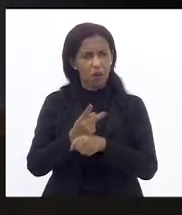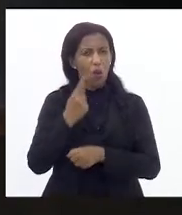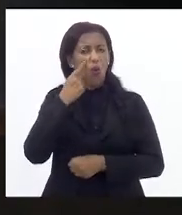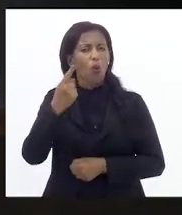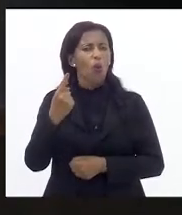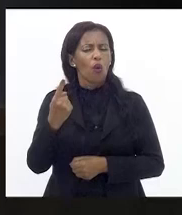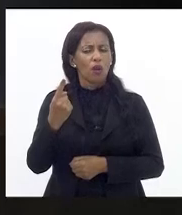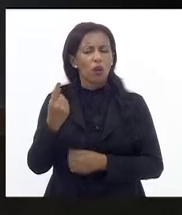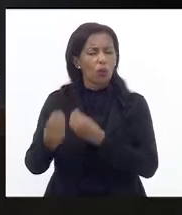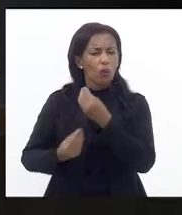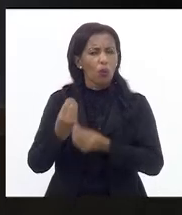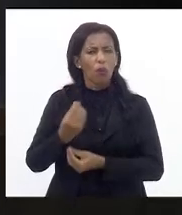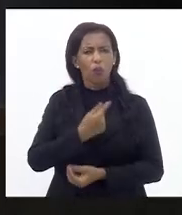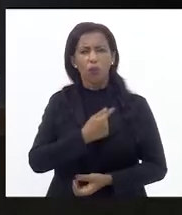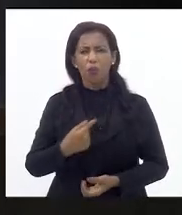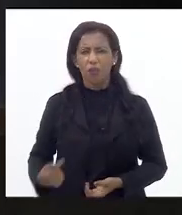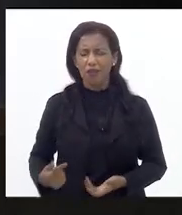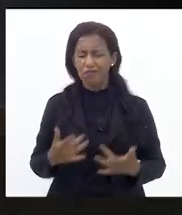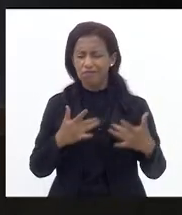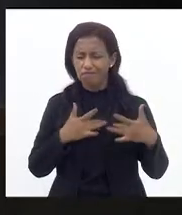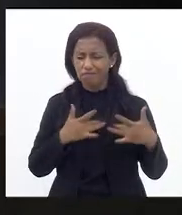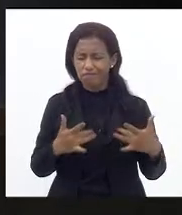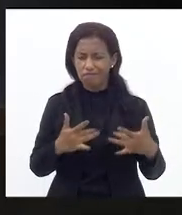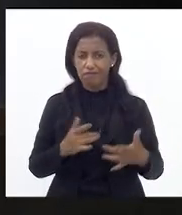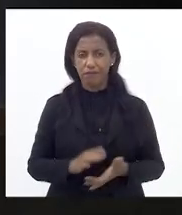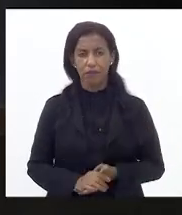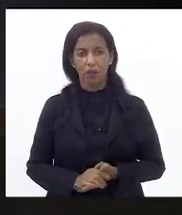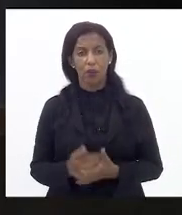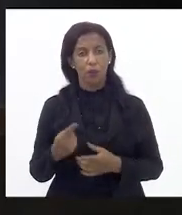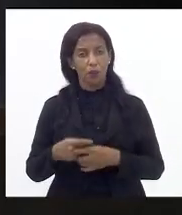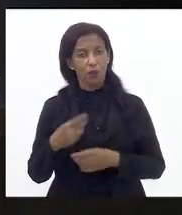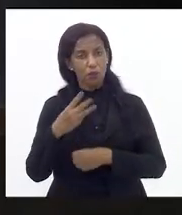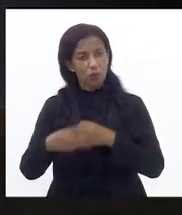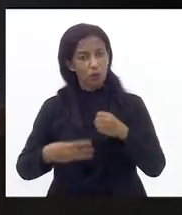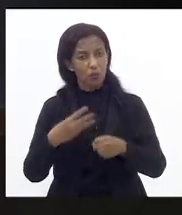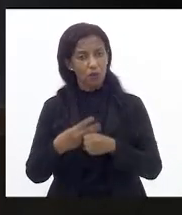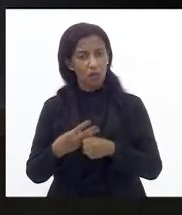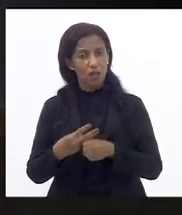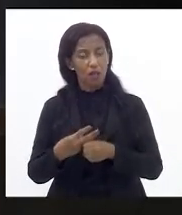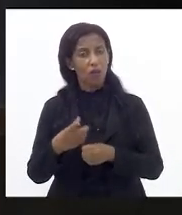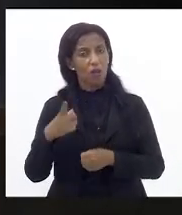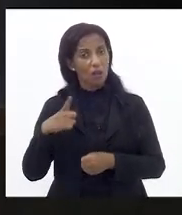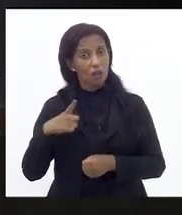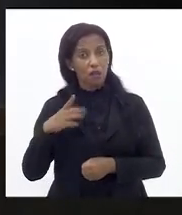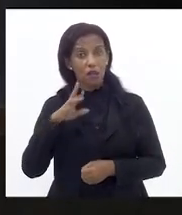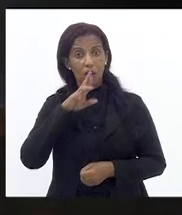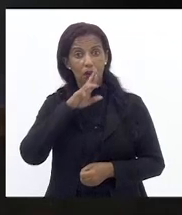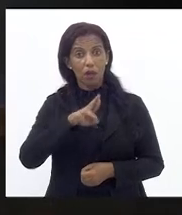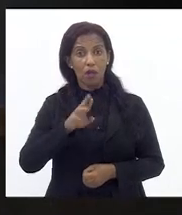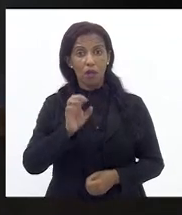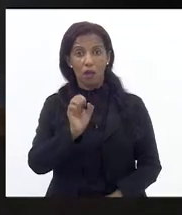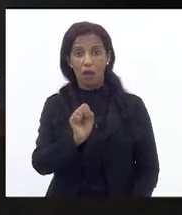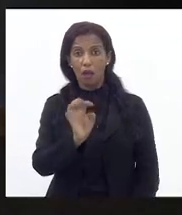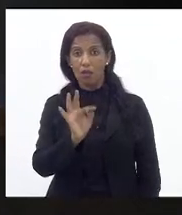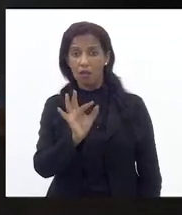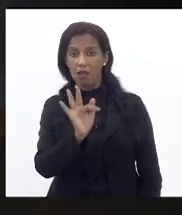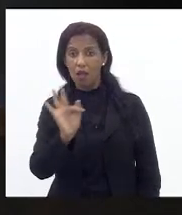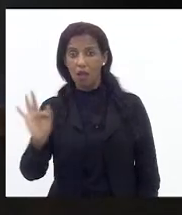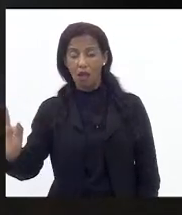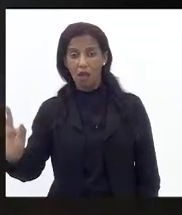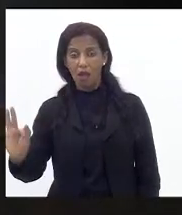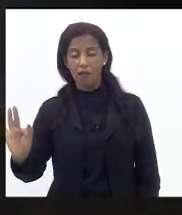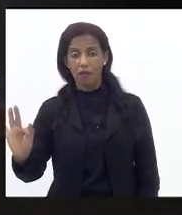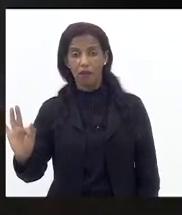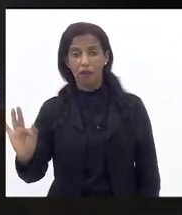governador foi sensível é porque sobre o triénio tem uma decisão do supremo tribunal federal mandando distinguir de